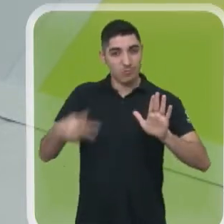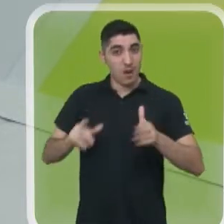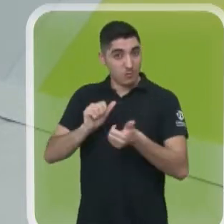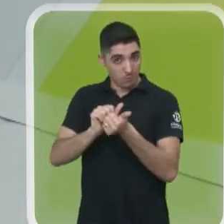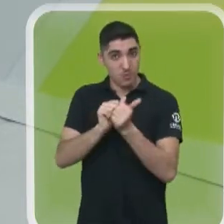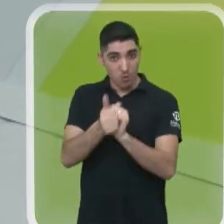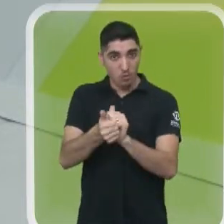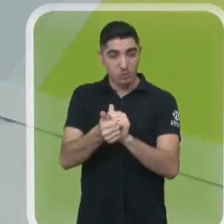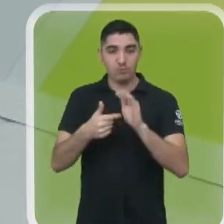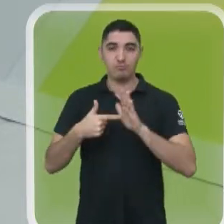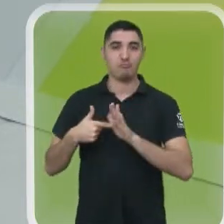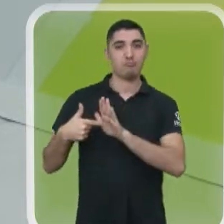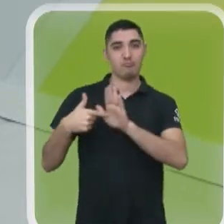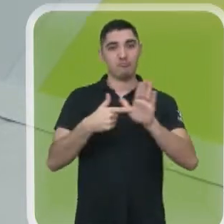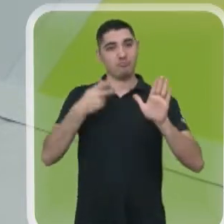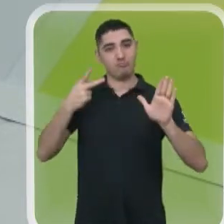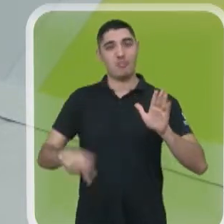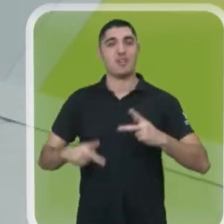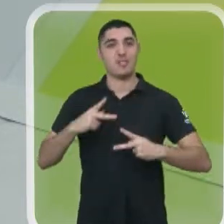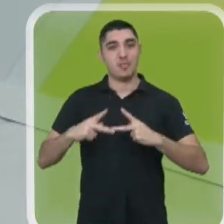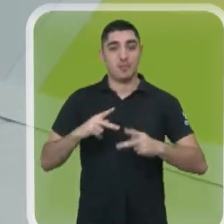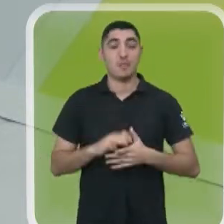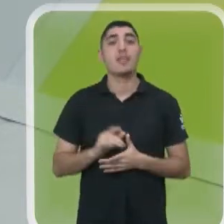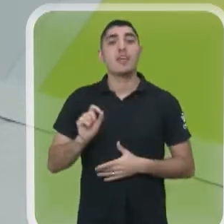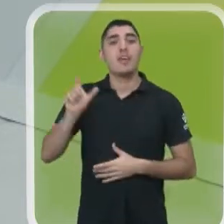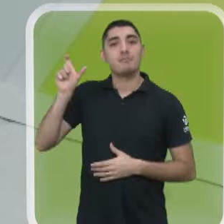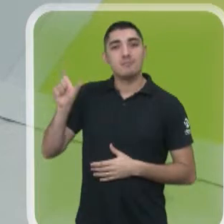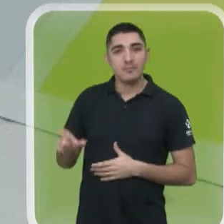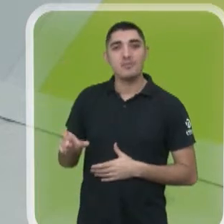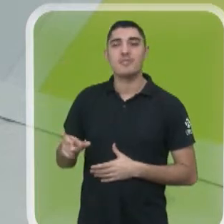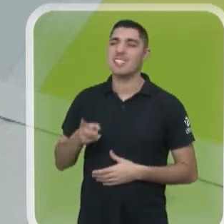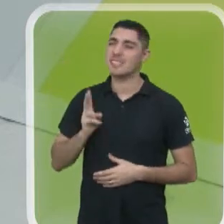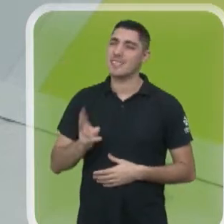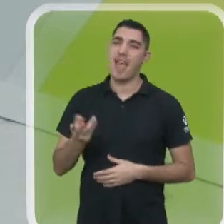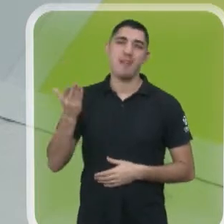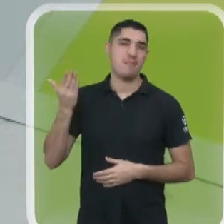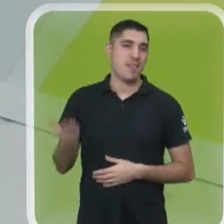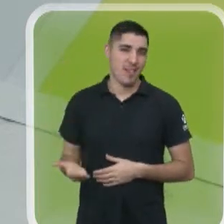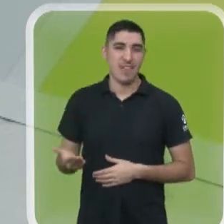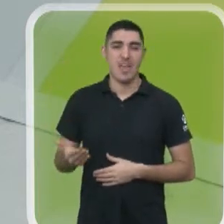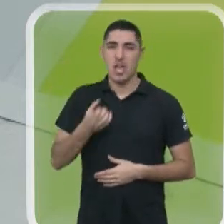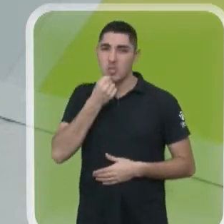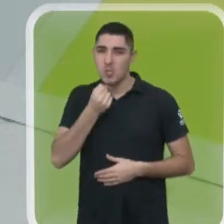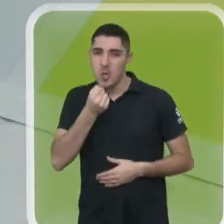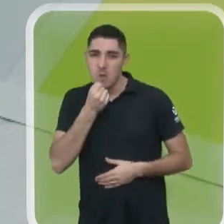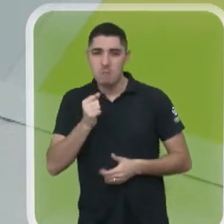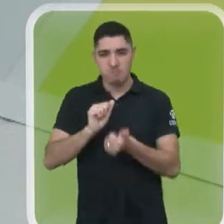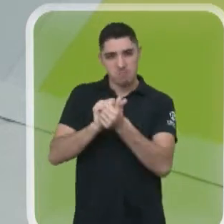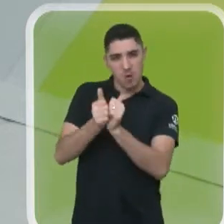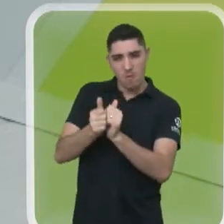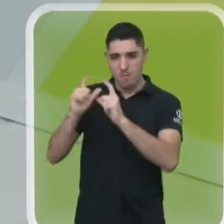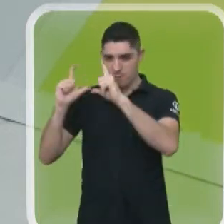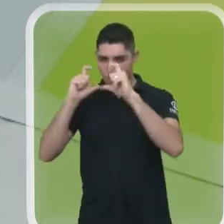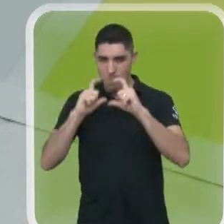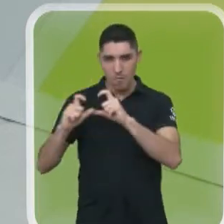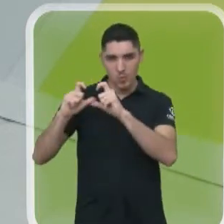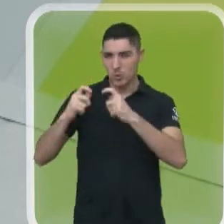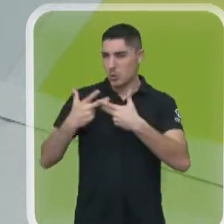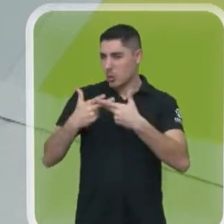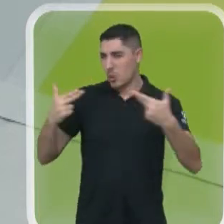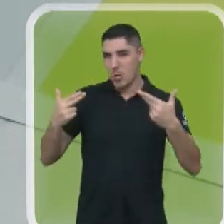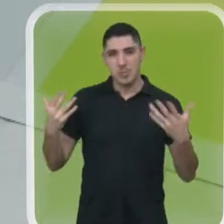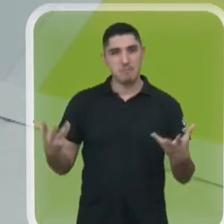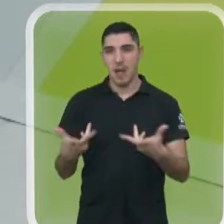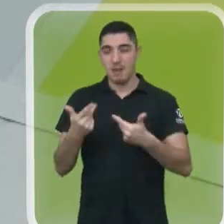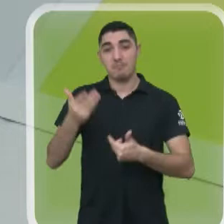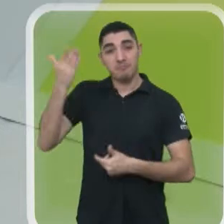do esporte aqui da nossa cidade aqui comigo sempre ele o jornalista esportivo fotógrafo e tudo mais que você